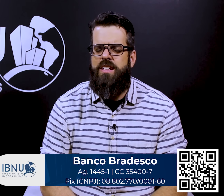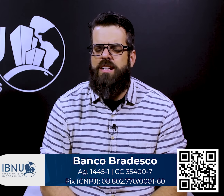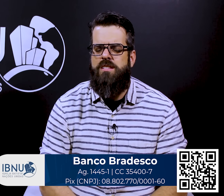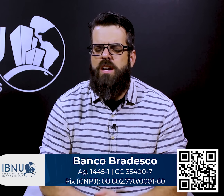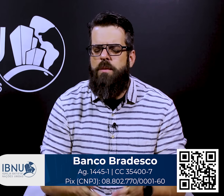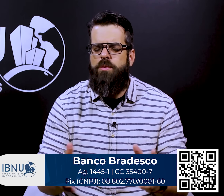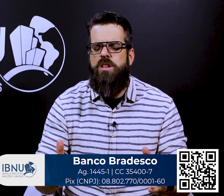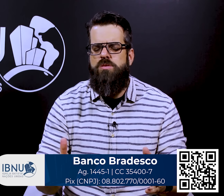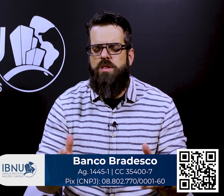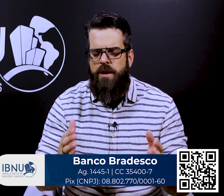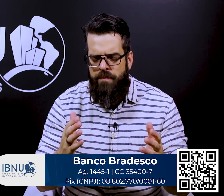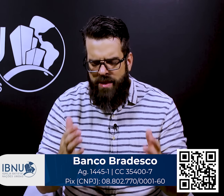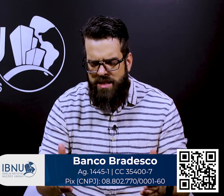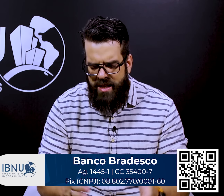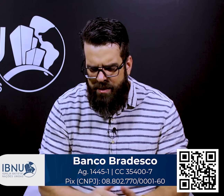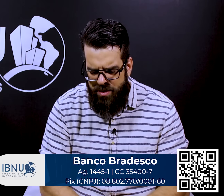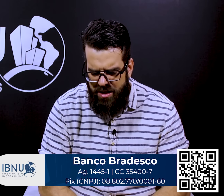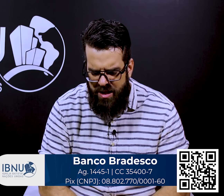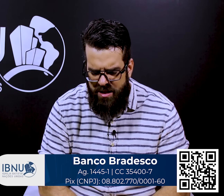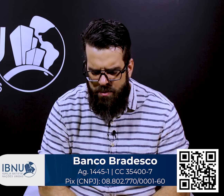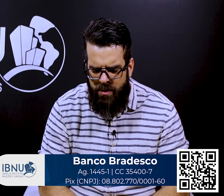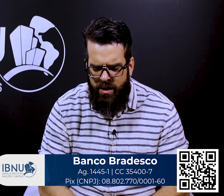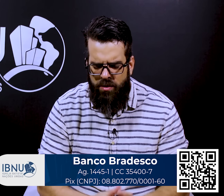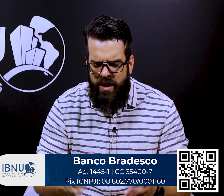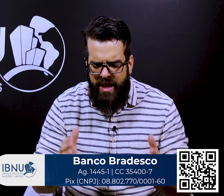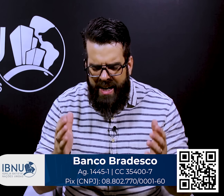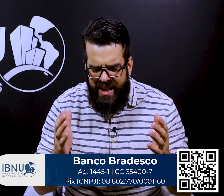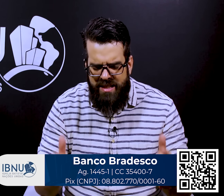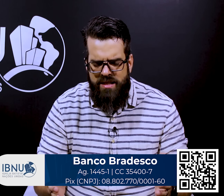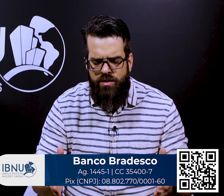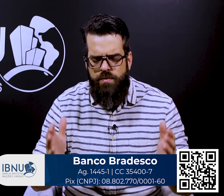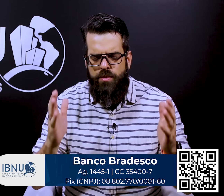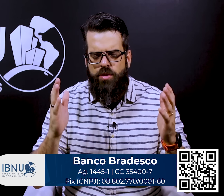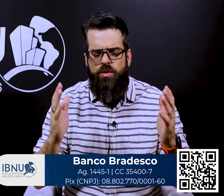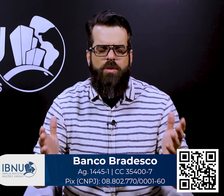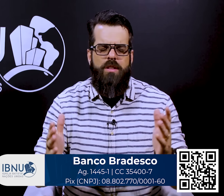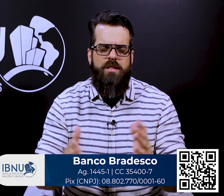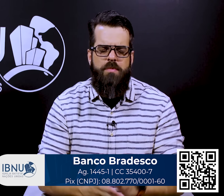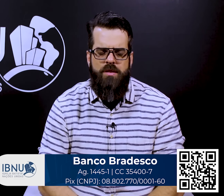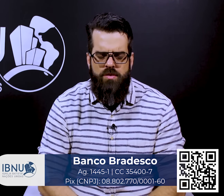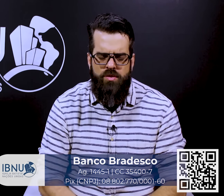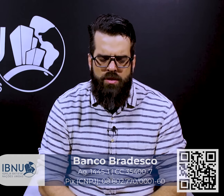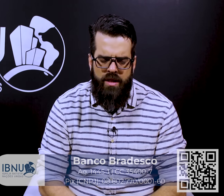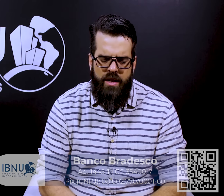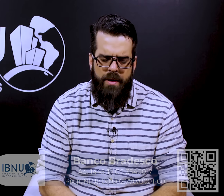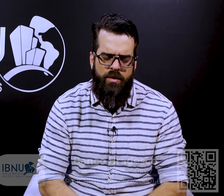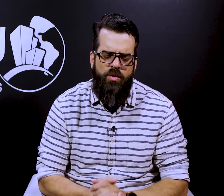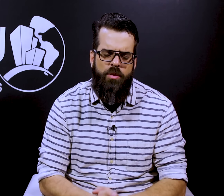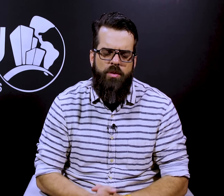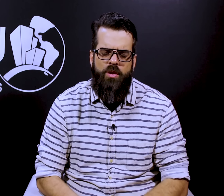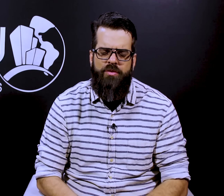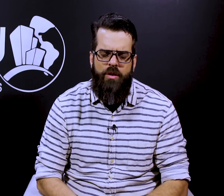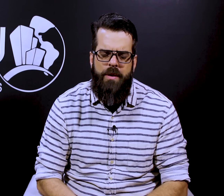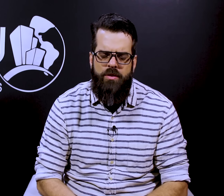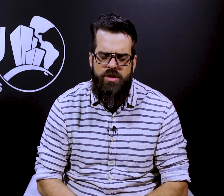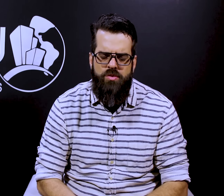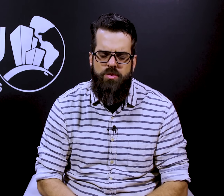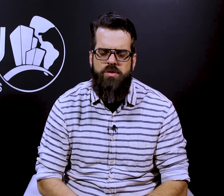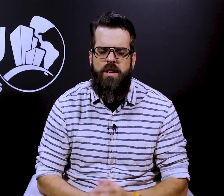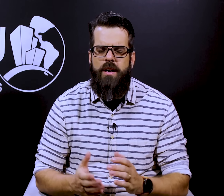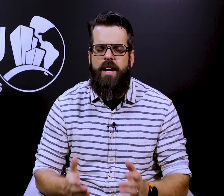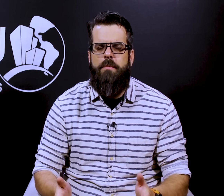da vida delas. Por isso, dedicamos a ti esse momento, agradecidos por todas as bênçãos que o Senhor tem derramado no nome do teu Filho